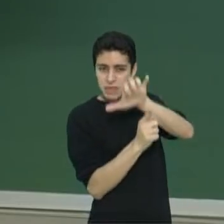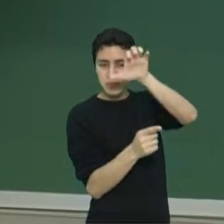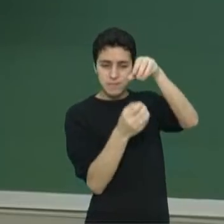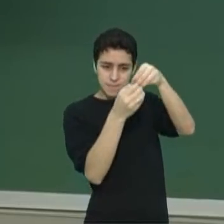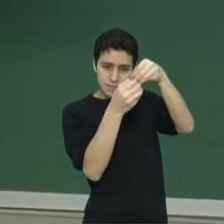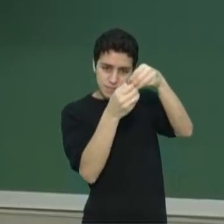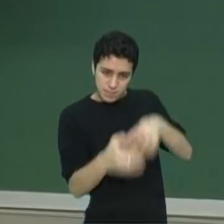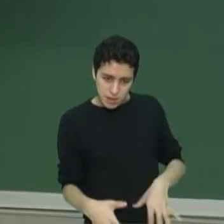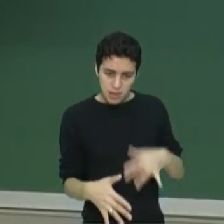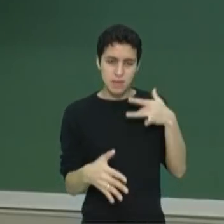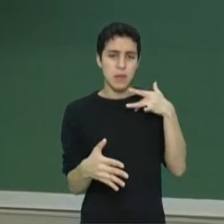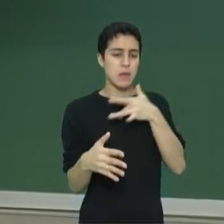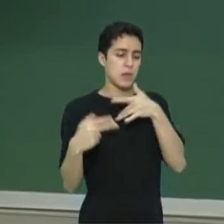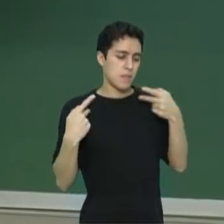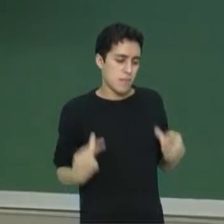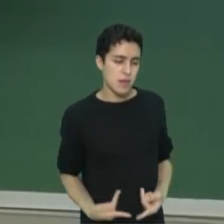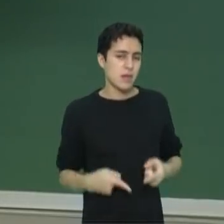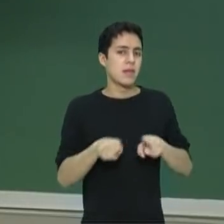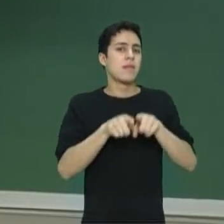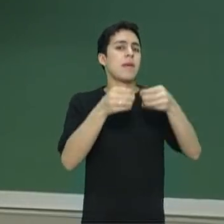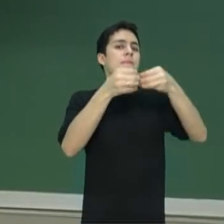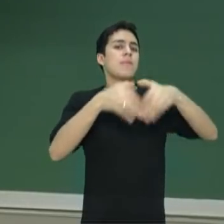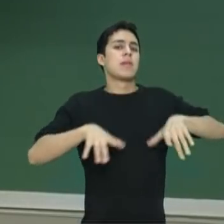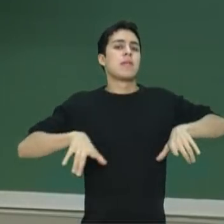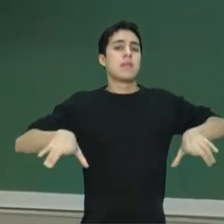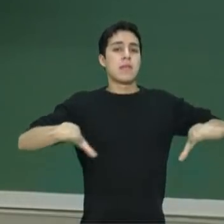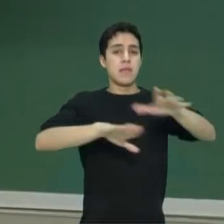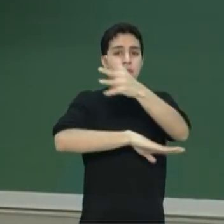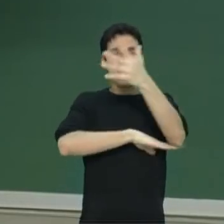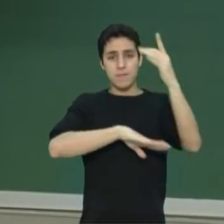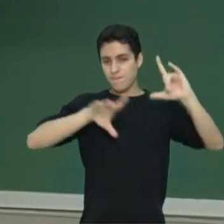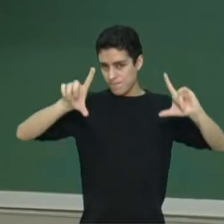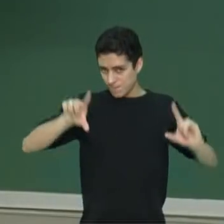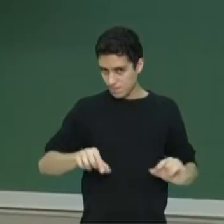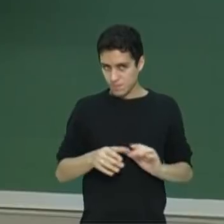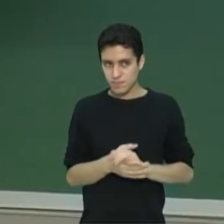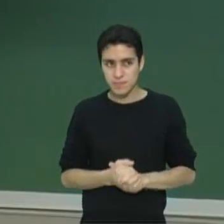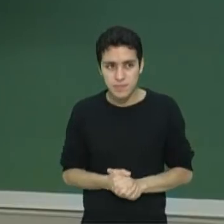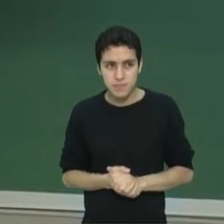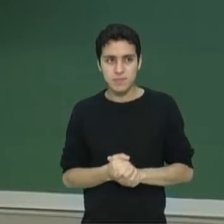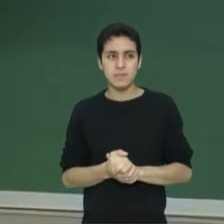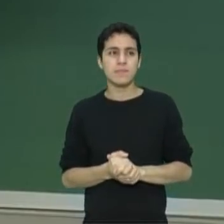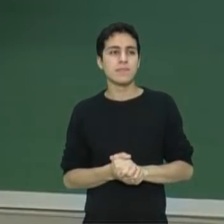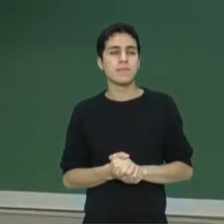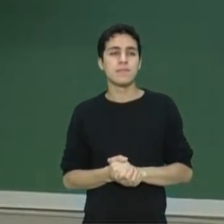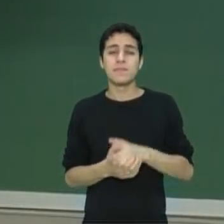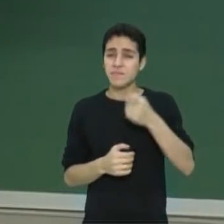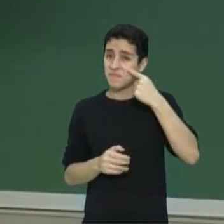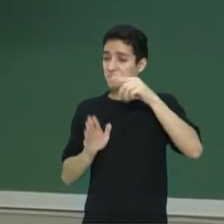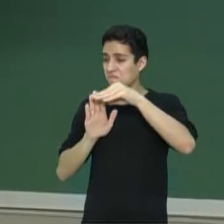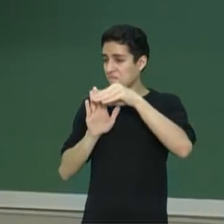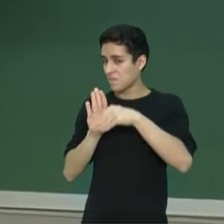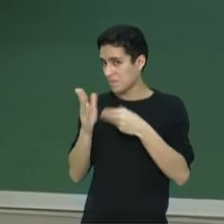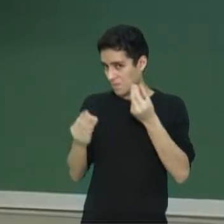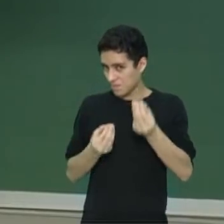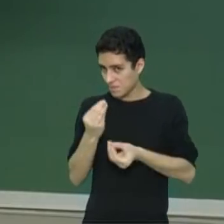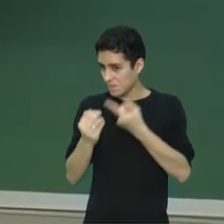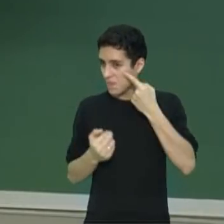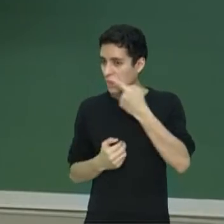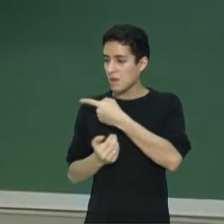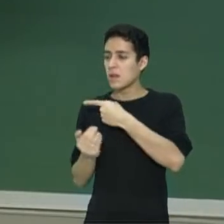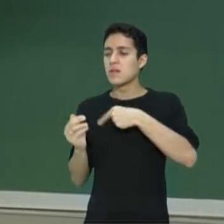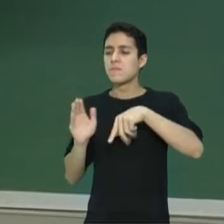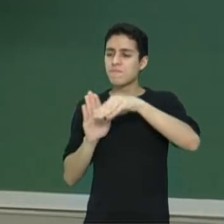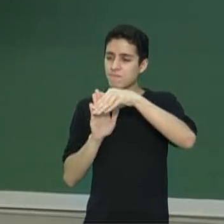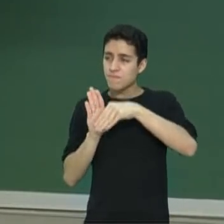na saúde humana e no ambiente. Os instrumentos da política da UE, vou mostrar para vocês a lista de alguns aqui, ó, algumas